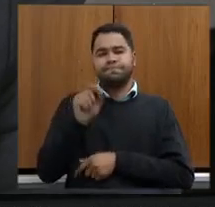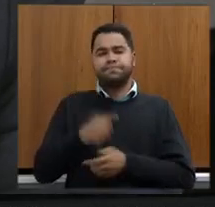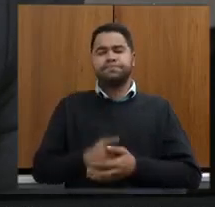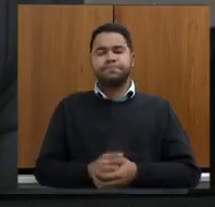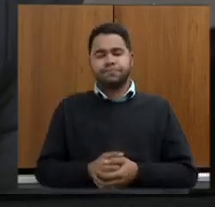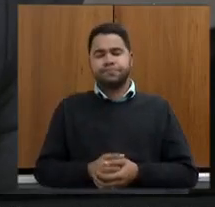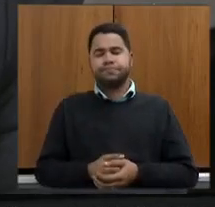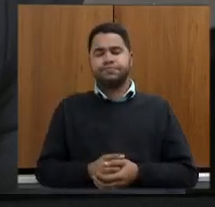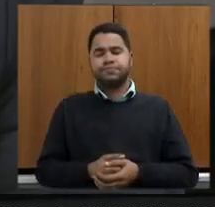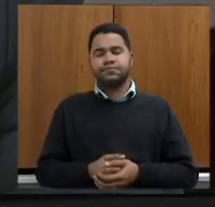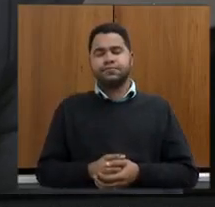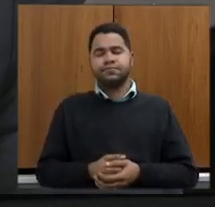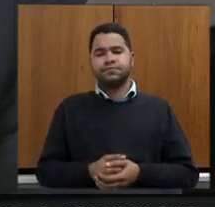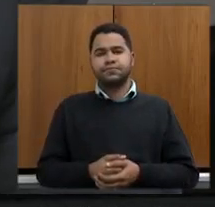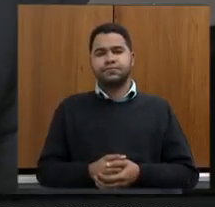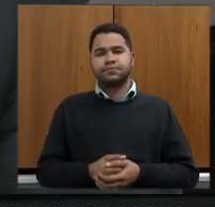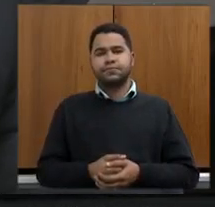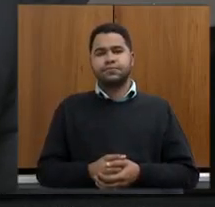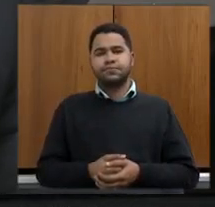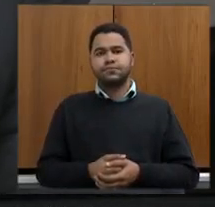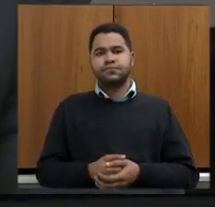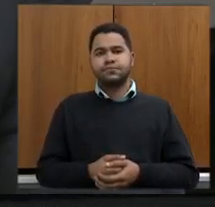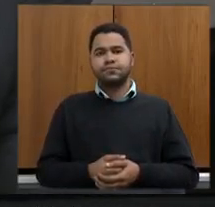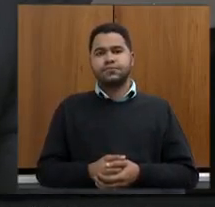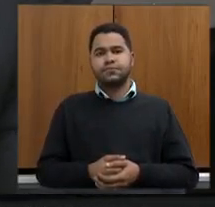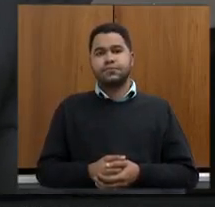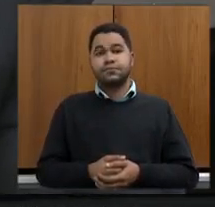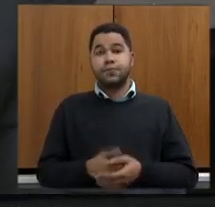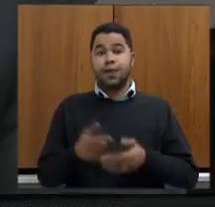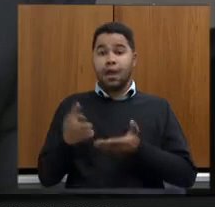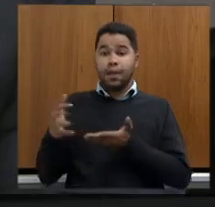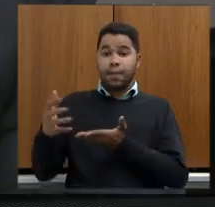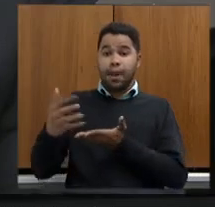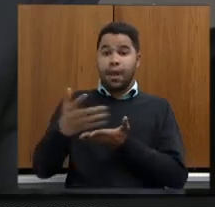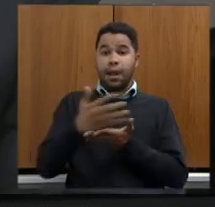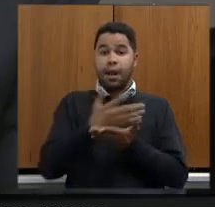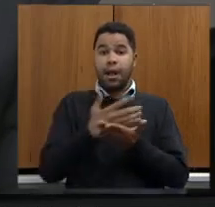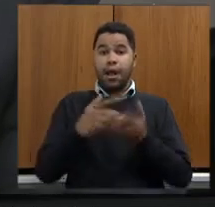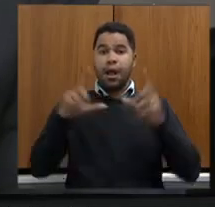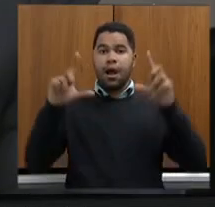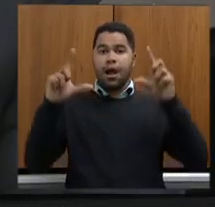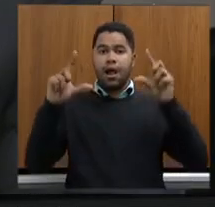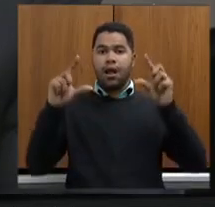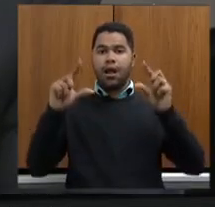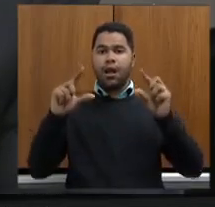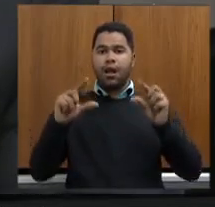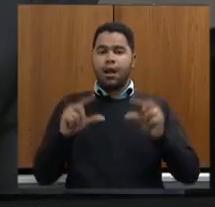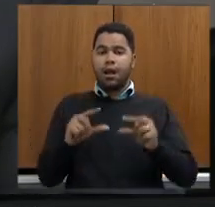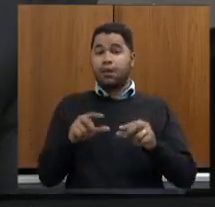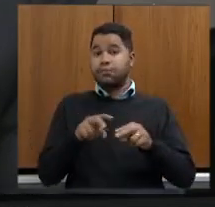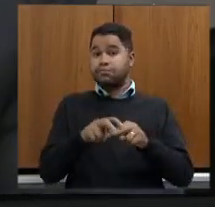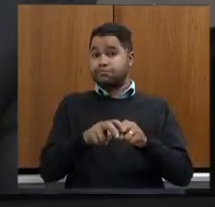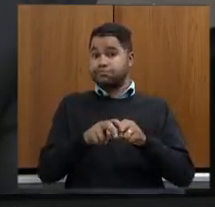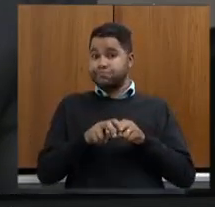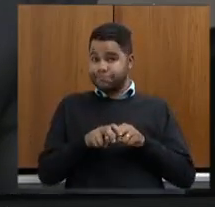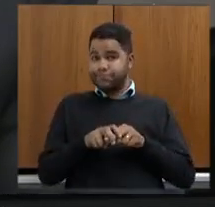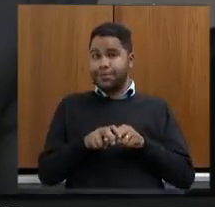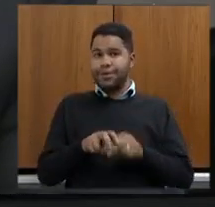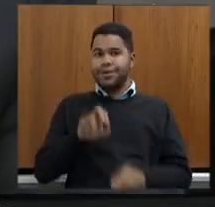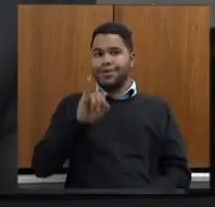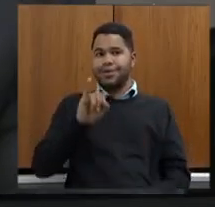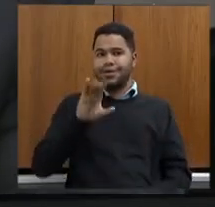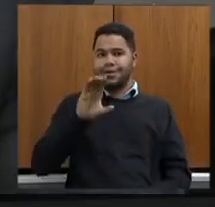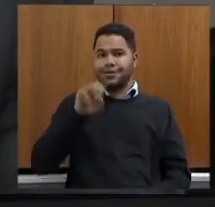à a queda de arrecadação dada ao